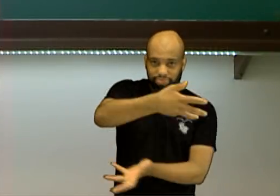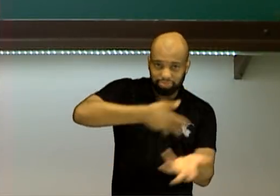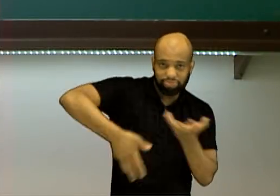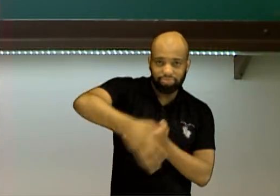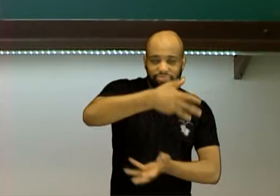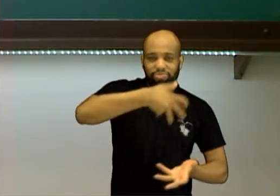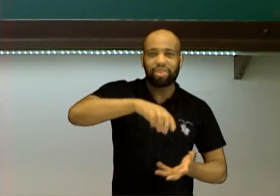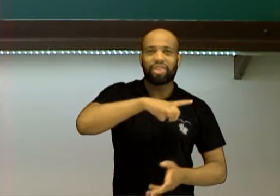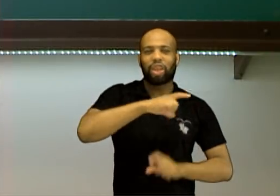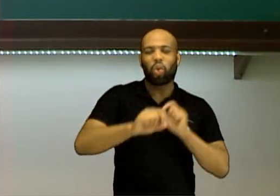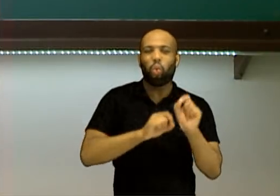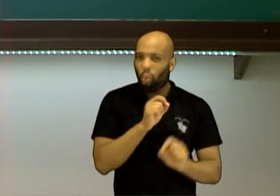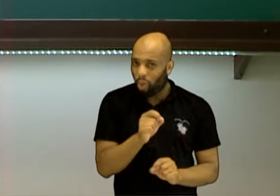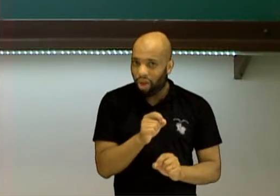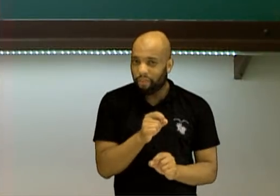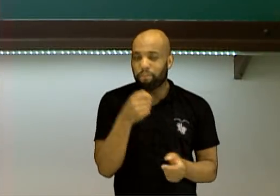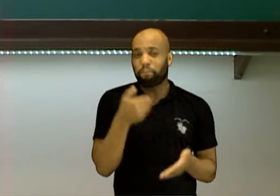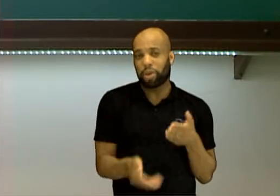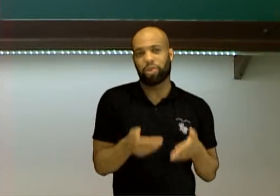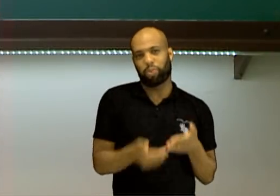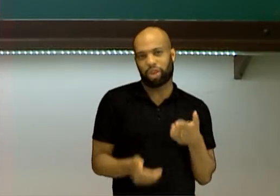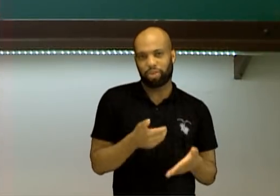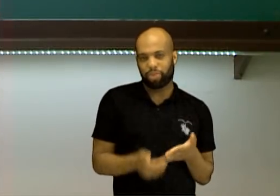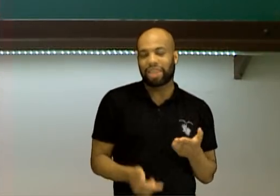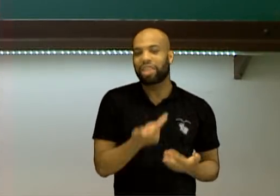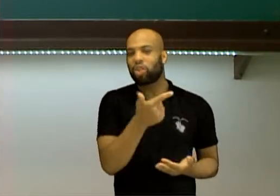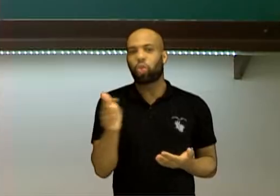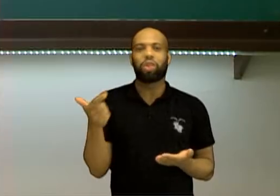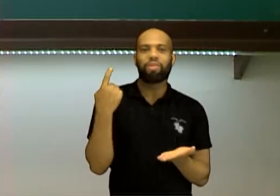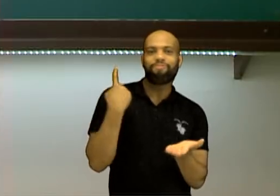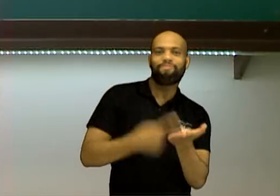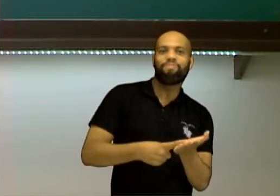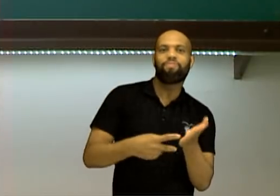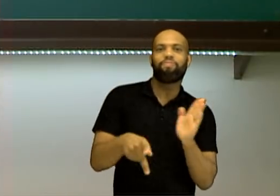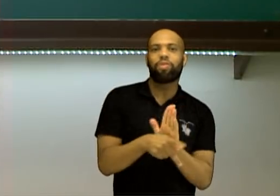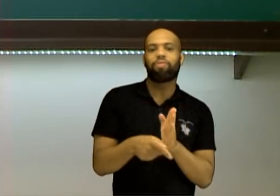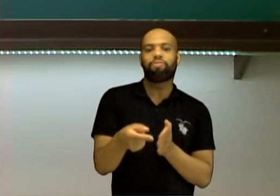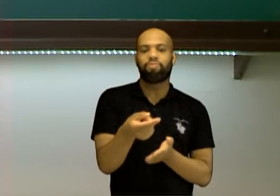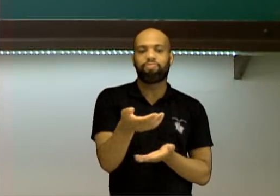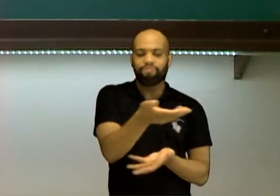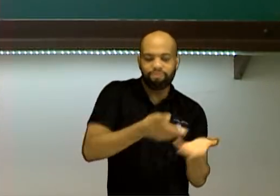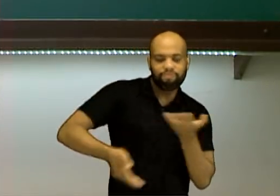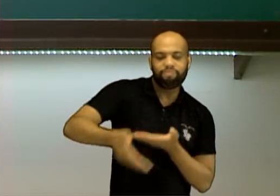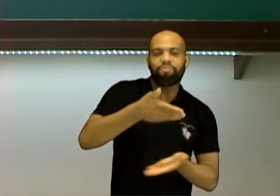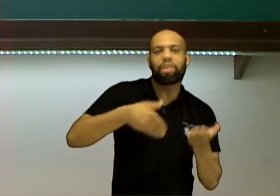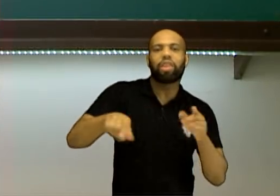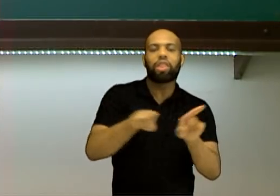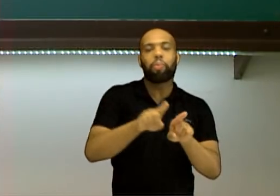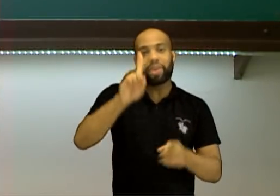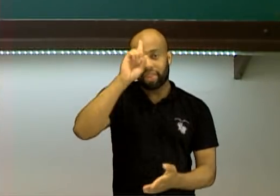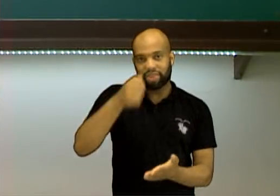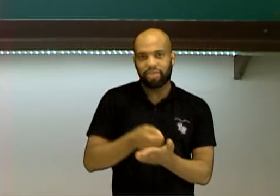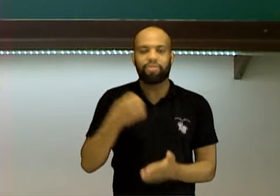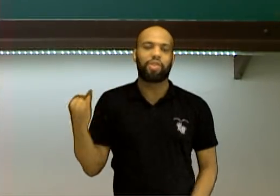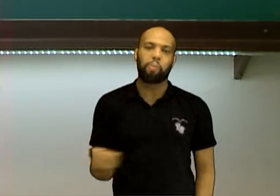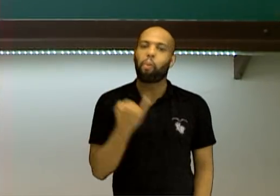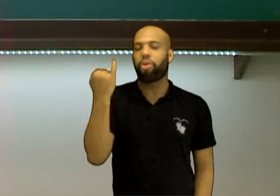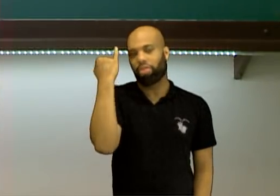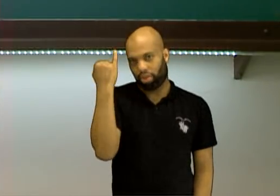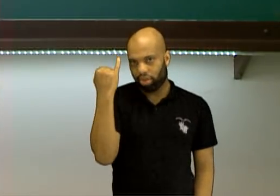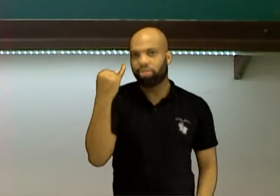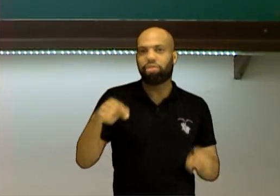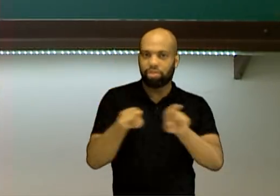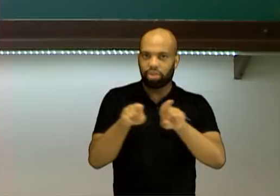ele tem muito a perder, né? Fica fora de acordos comerciais, decisões importantes que são tomadas mundialmente, esses países acabam ficando de